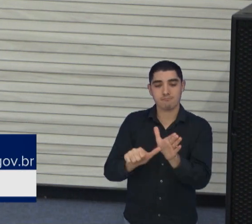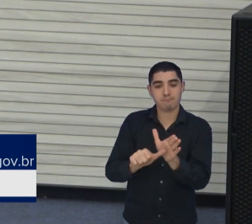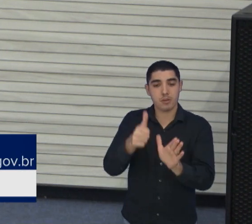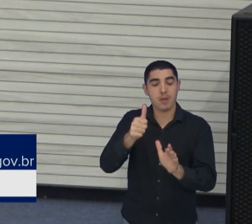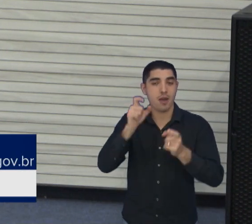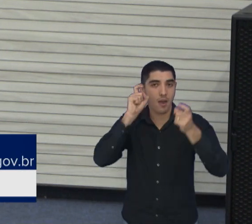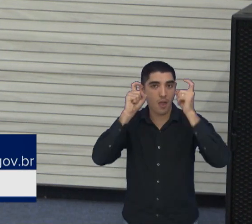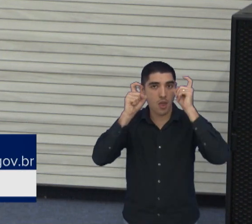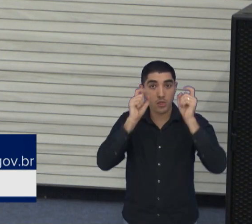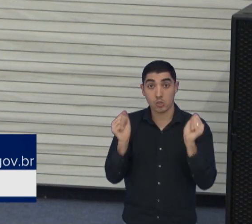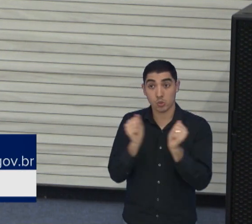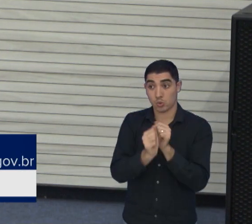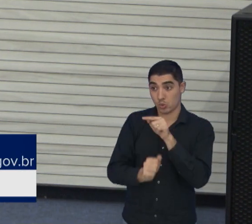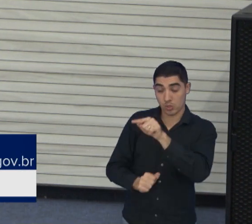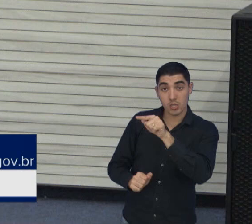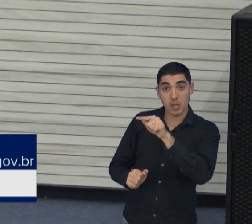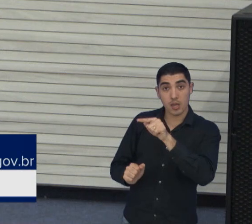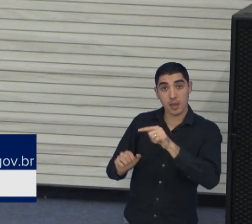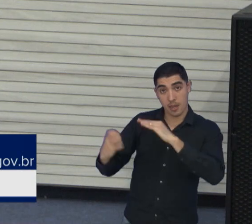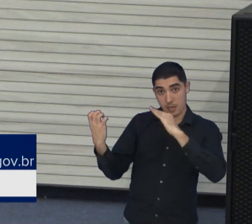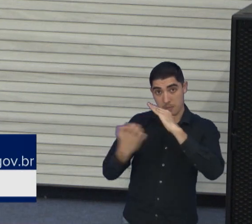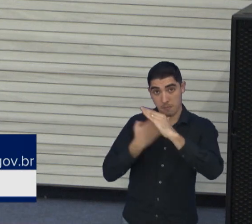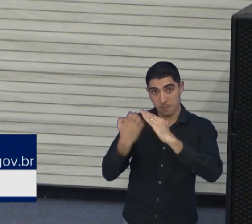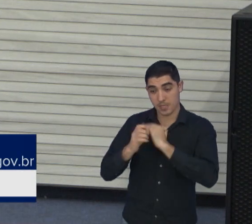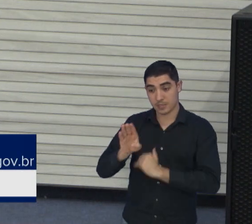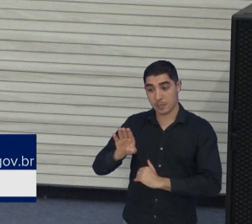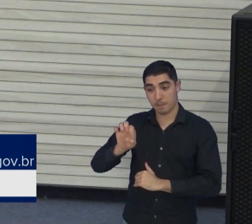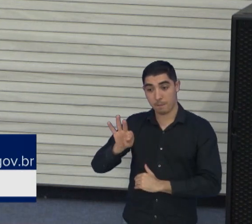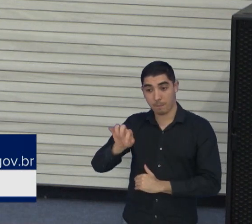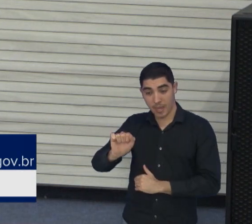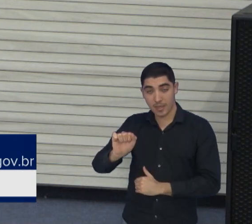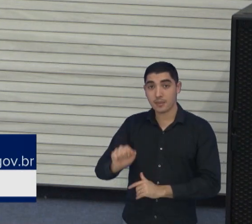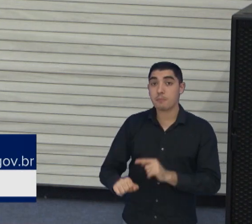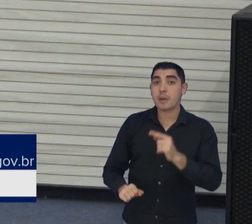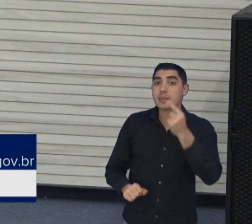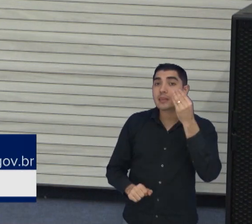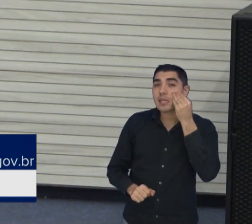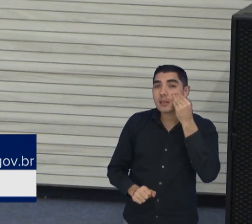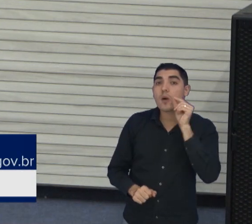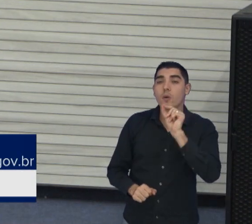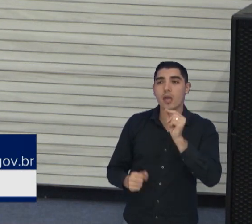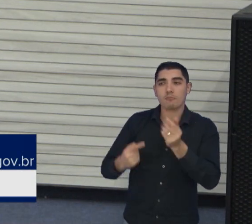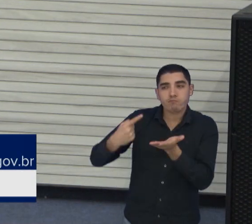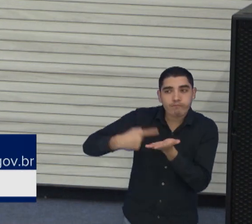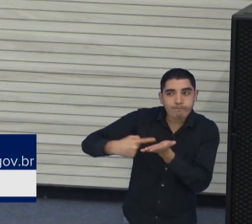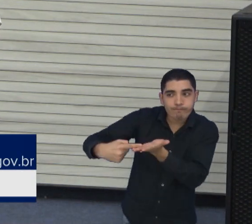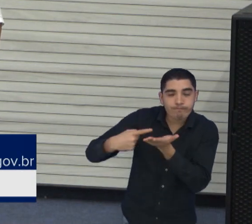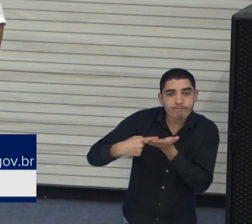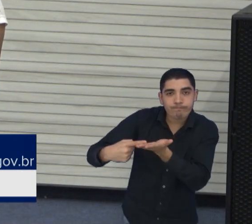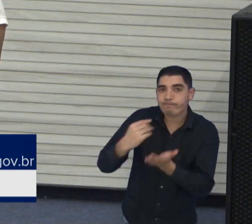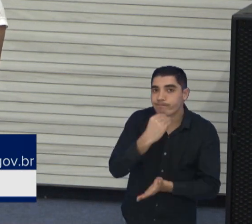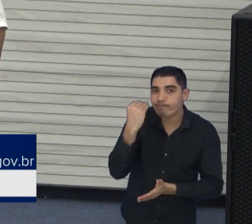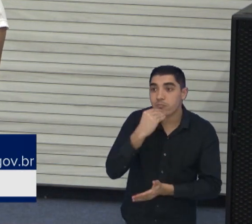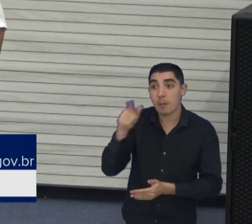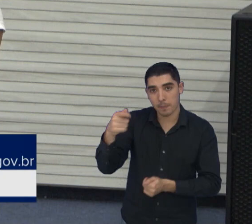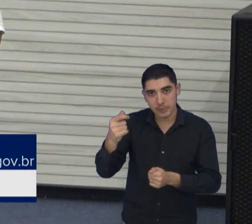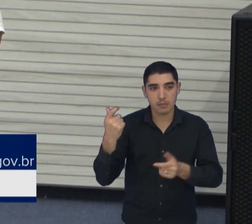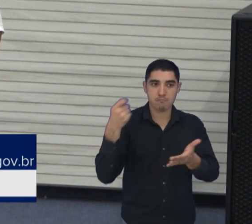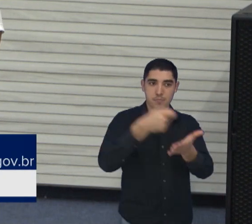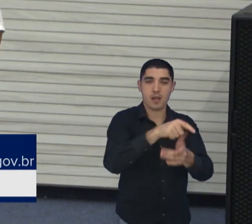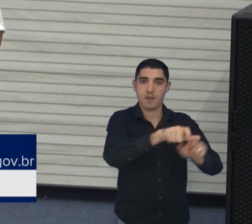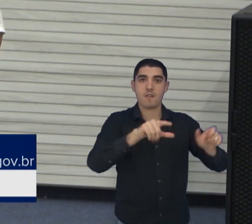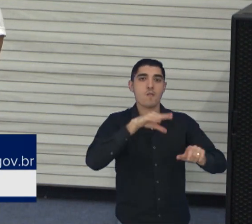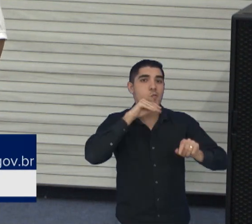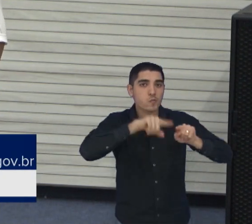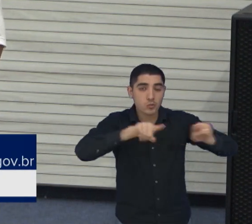Beta, uma audiência para tentar um acordo por conta da má-fé. Então, quero aí cumprimentar Walter Hayashi,